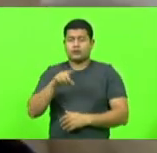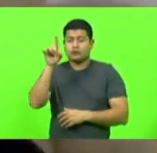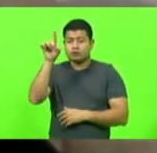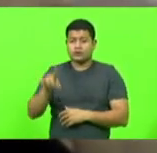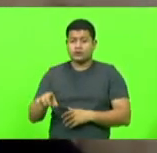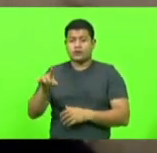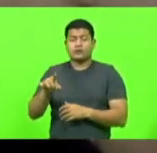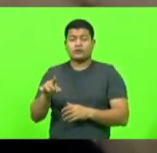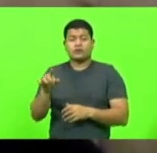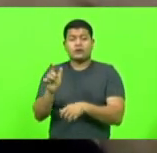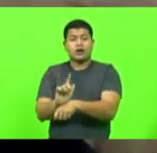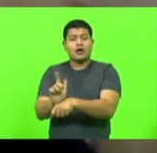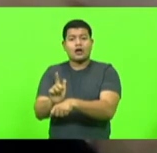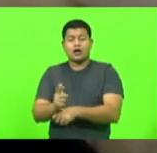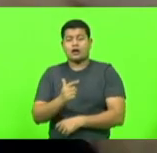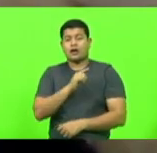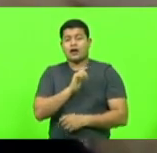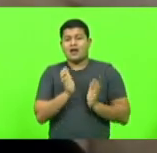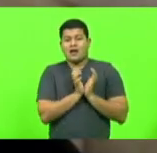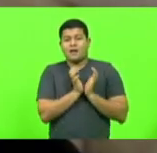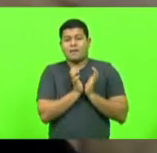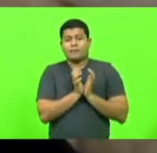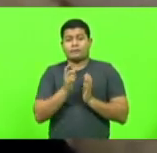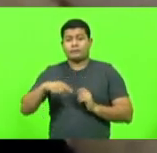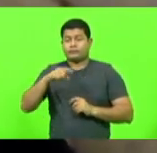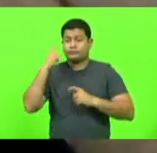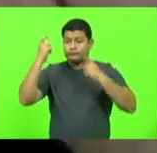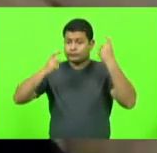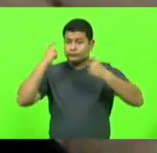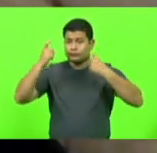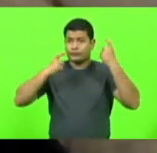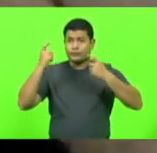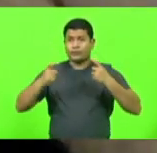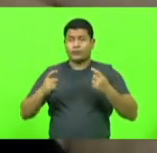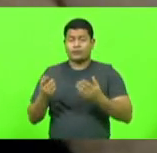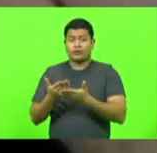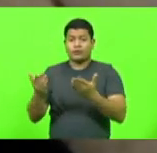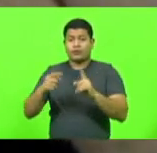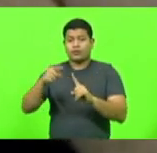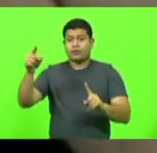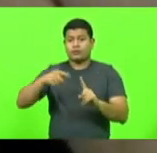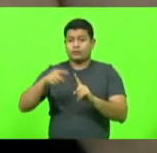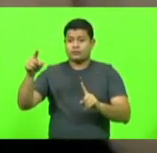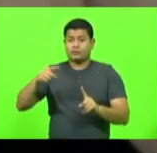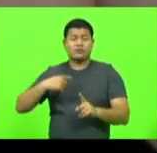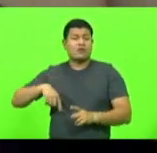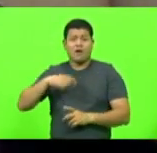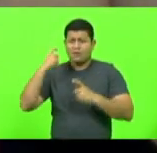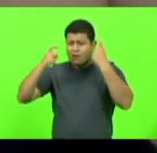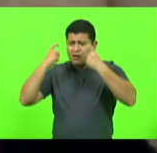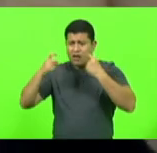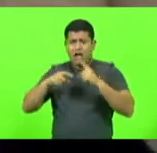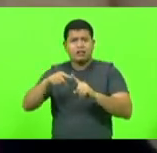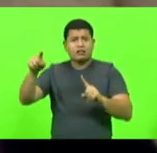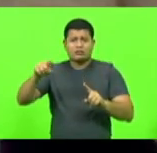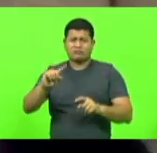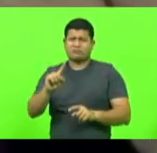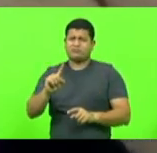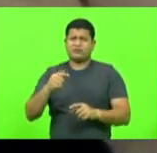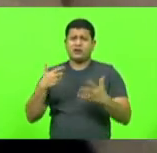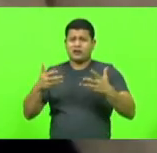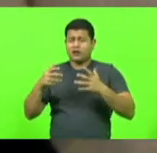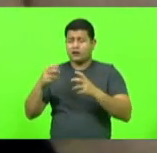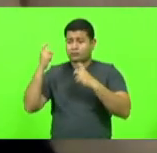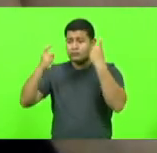a gente tem que se preocupar com isso, com números, enquanto a gente não gostaria de estar se preocupando com isso, né? Então, só